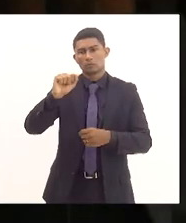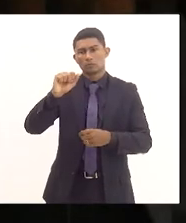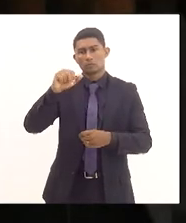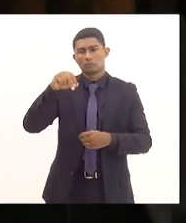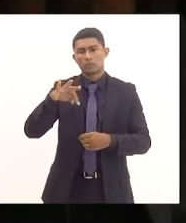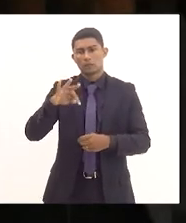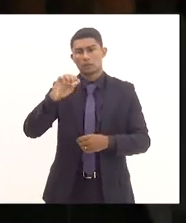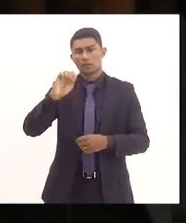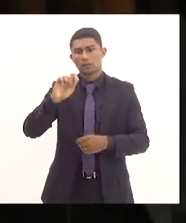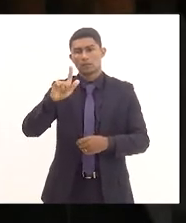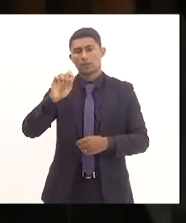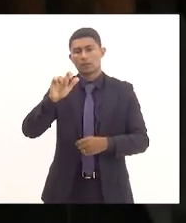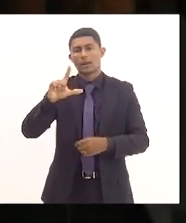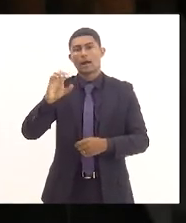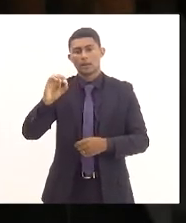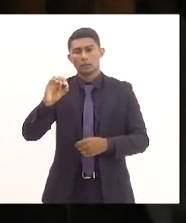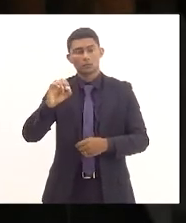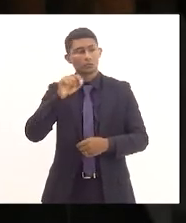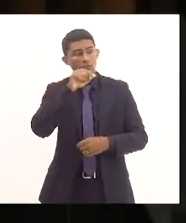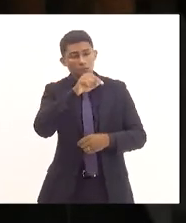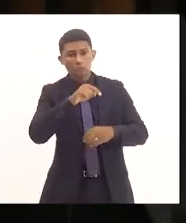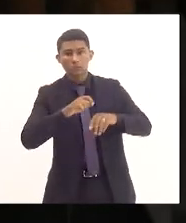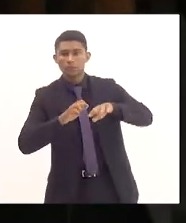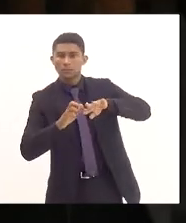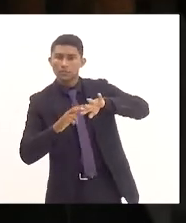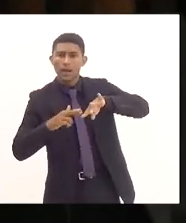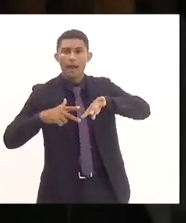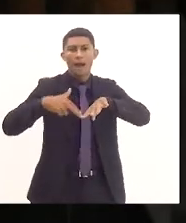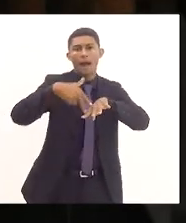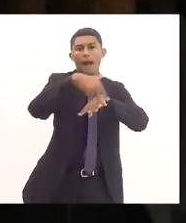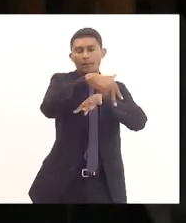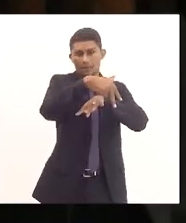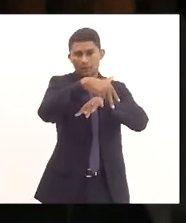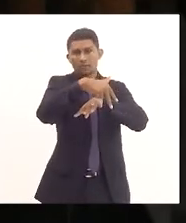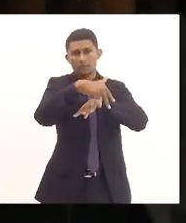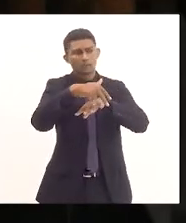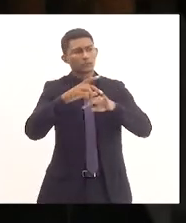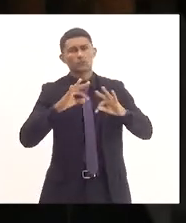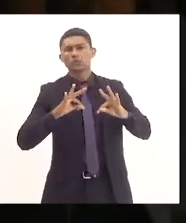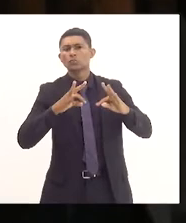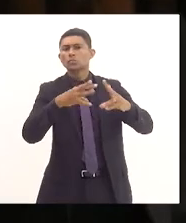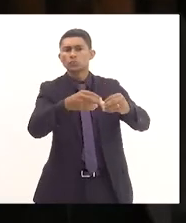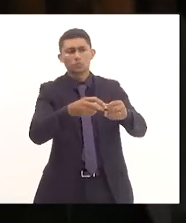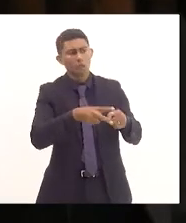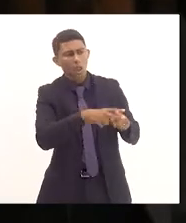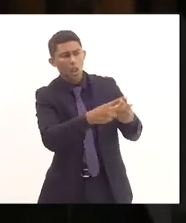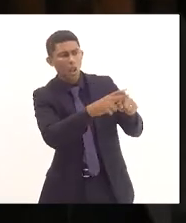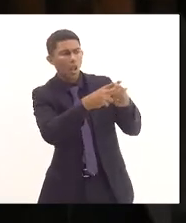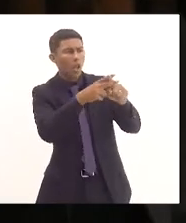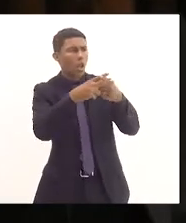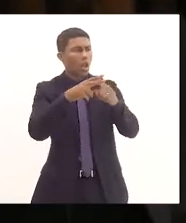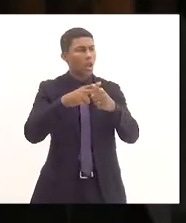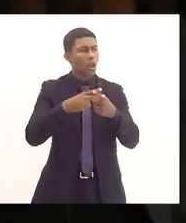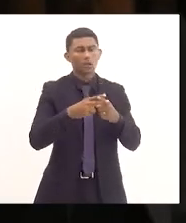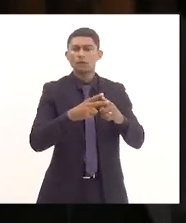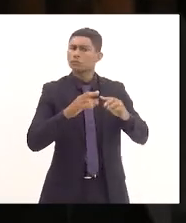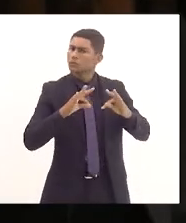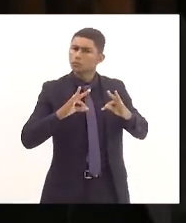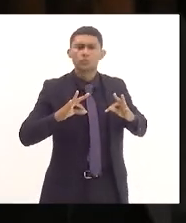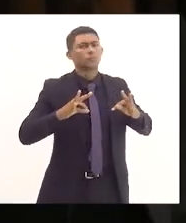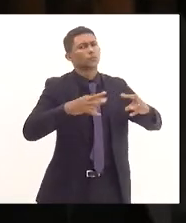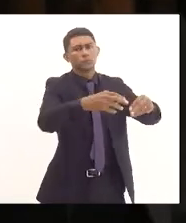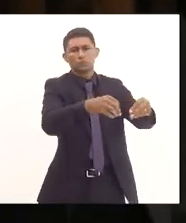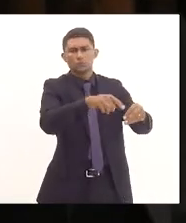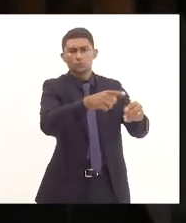é um todas as escadas rolantes e esteiras em manutenção simultaneamente